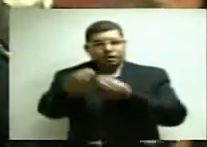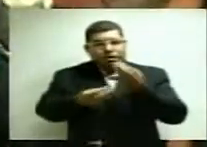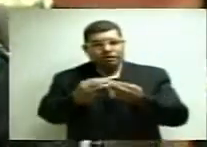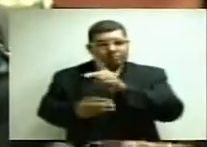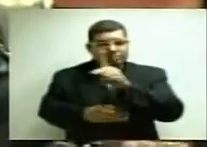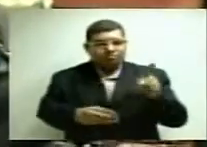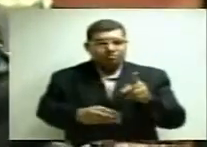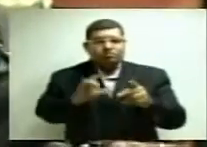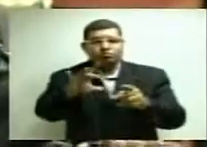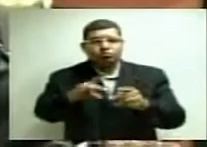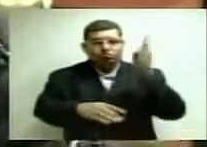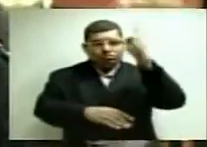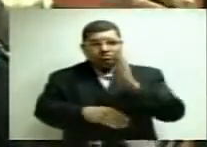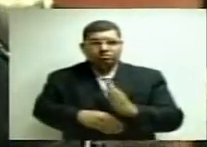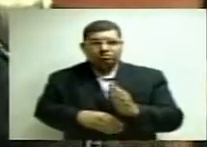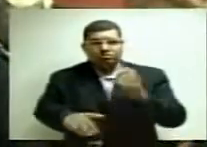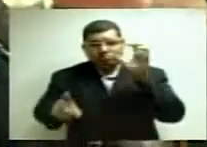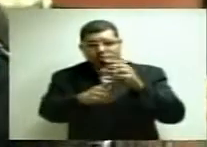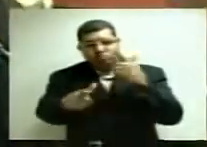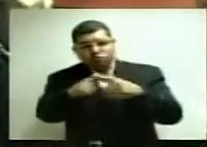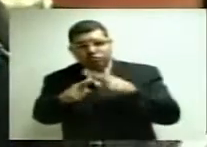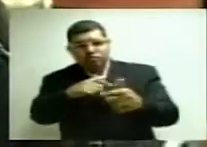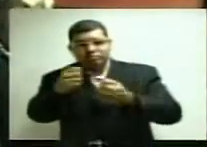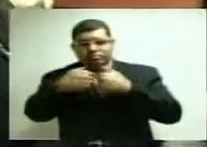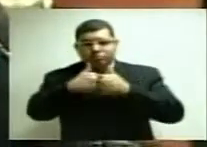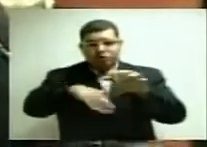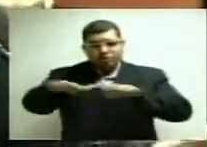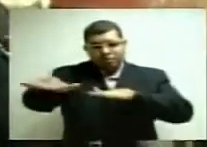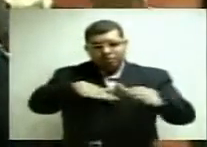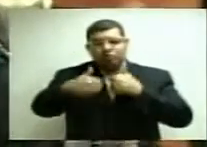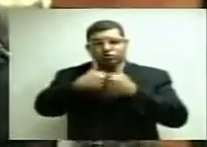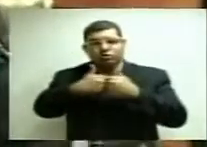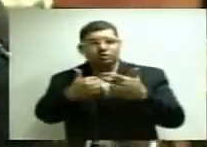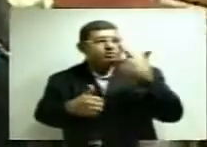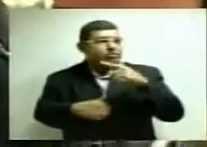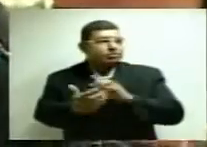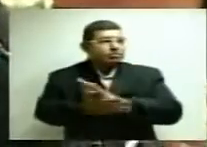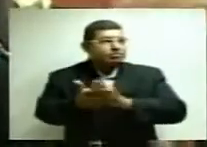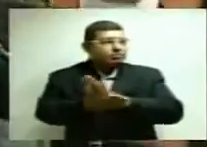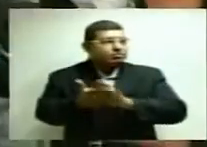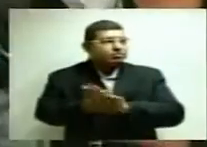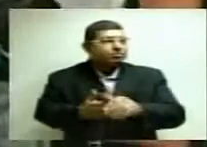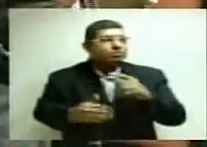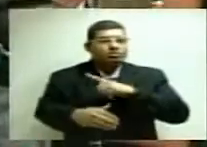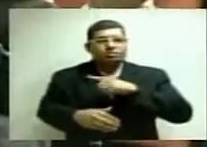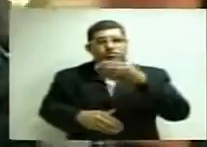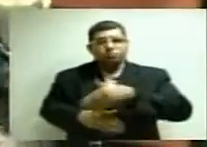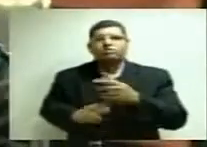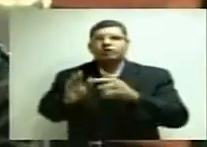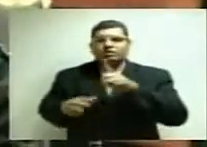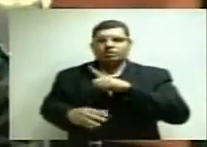das prefeituras sozinhas no Brasil de enfrentar o problema da mobilidade urbana. Não há recurso suficiente. Vossa Excelência, nós já